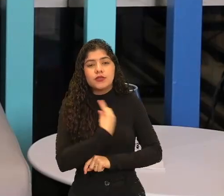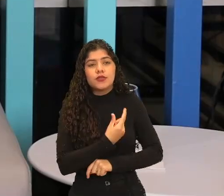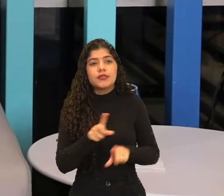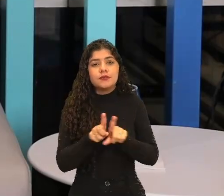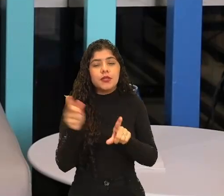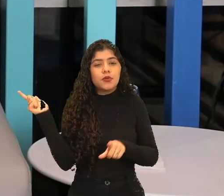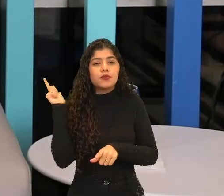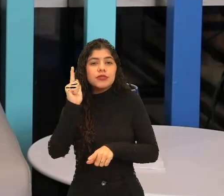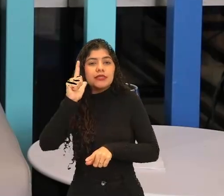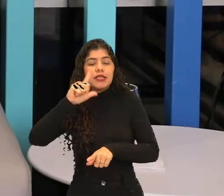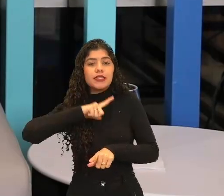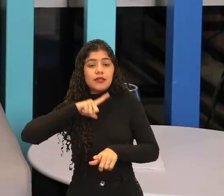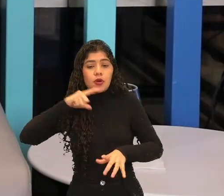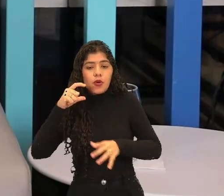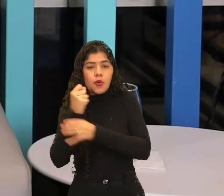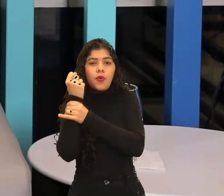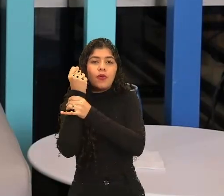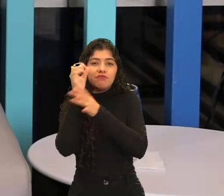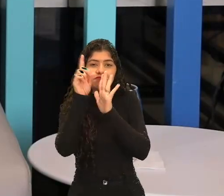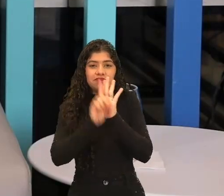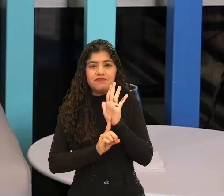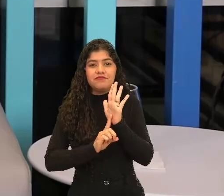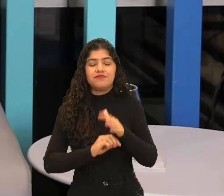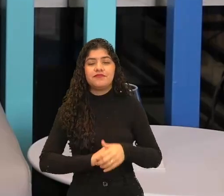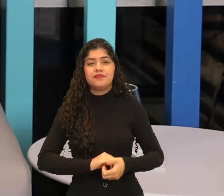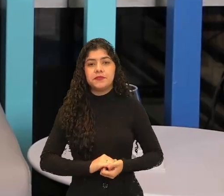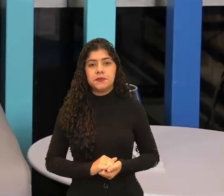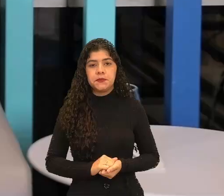possa ter a garantia desses direitos.